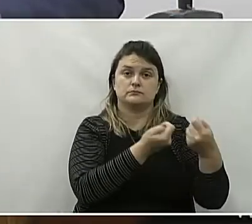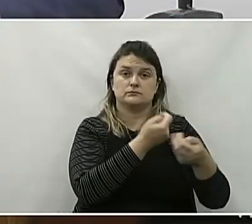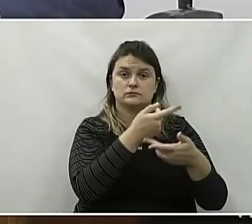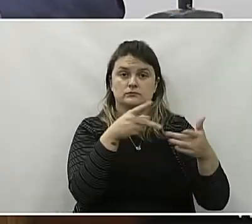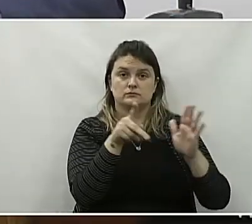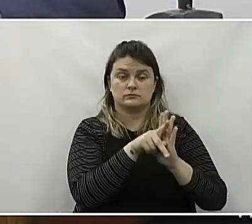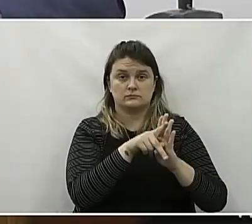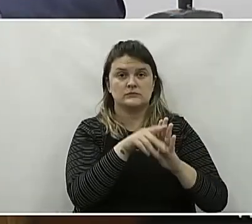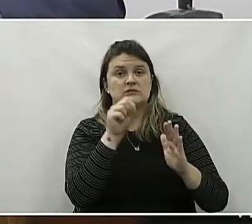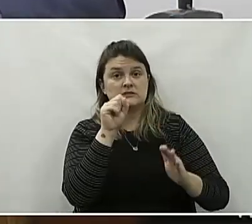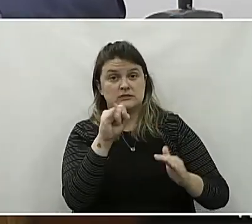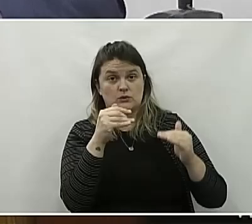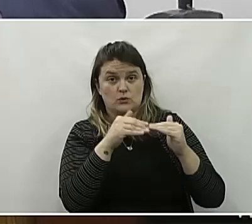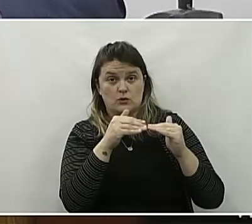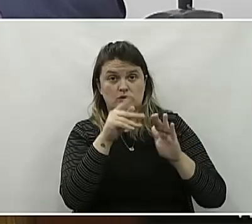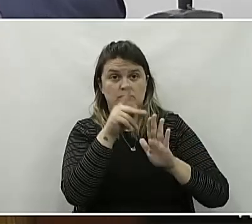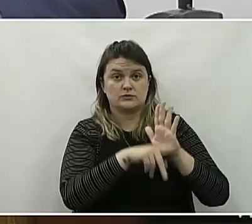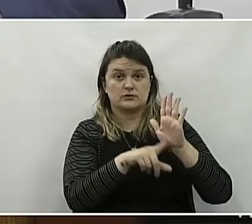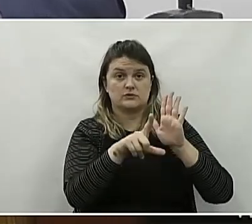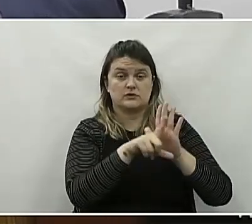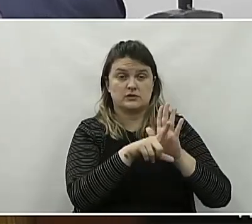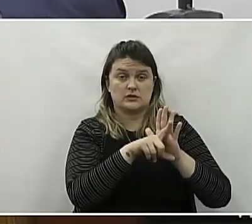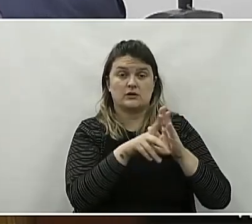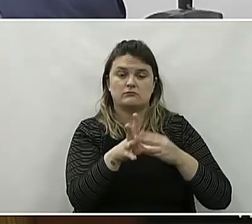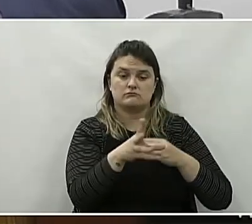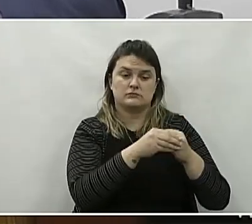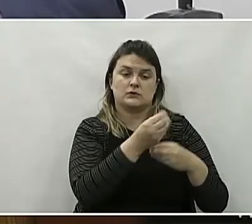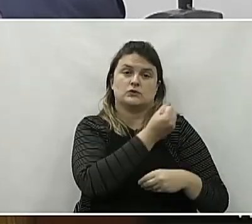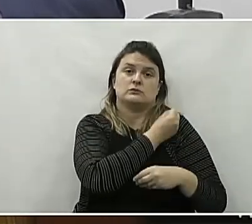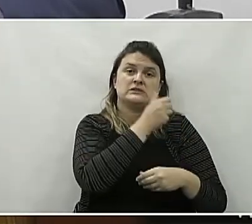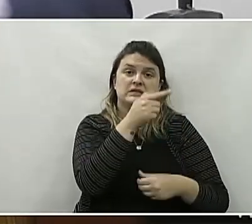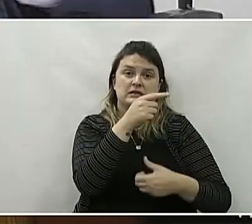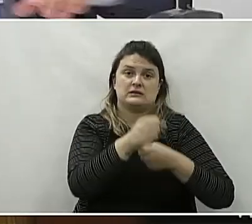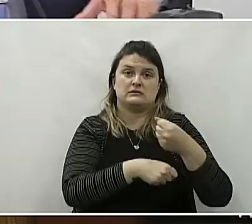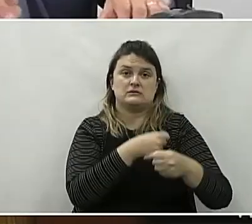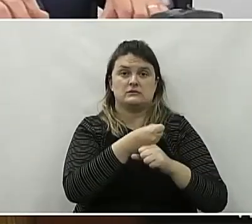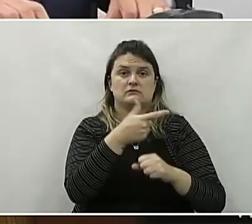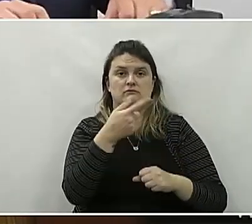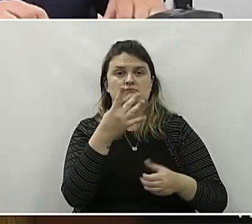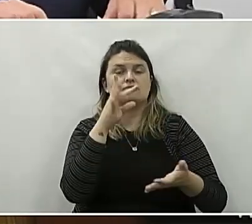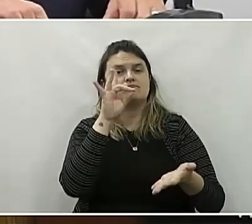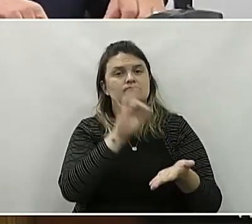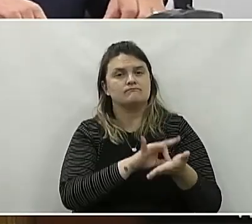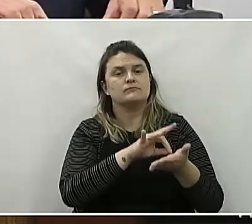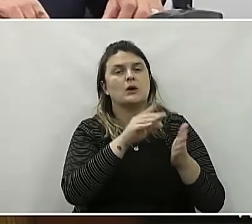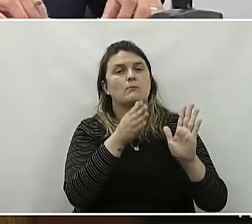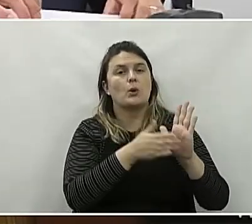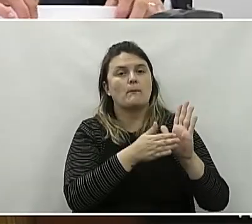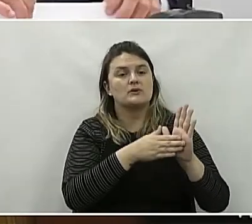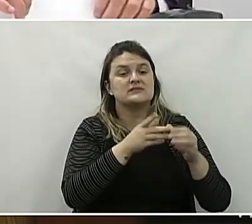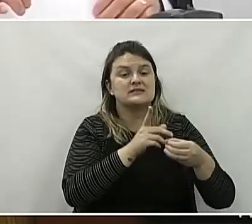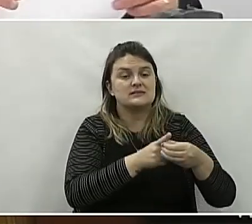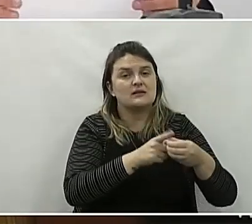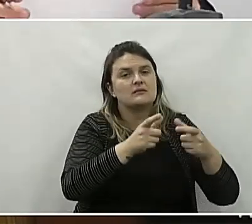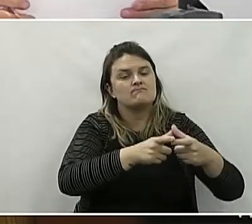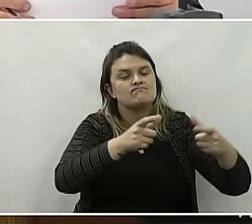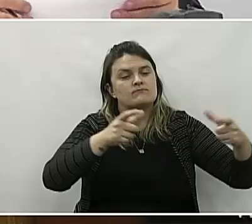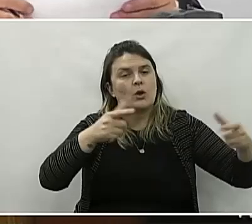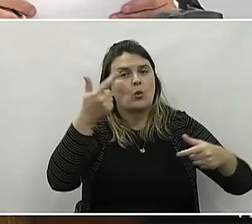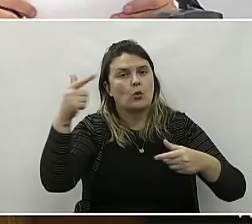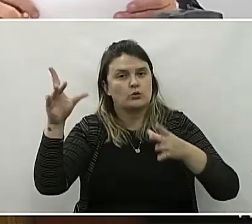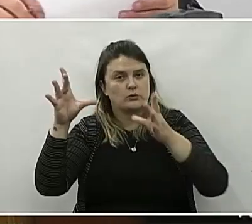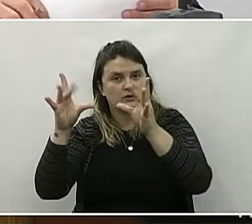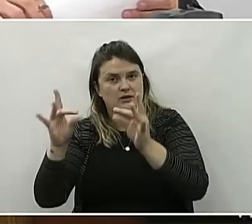e Patrimônio, favorável ao projeto de lei ordinária, complementar número 7.2024, que institui o plano diretor municipal de união da Vitória e da outras